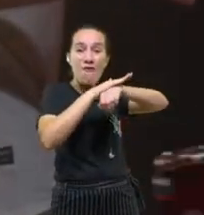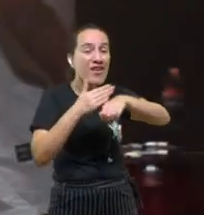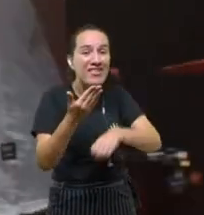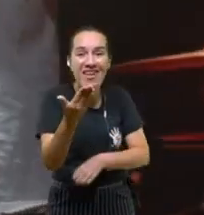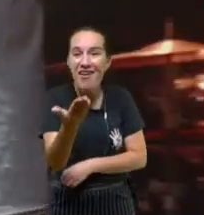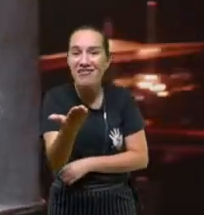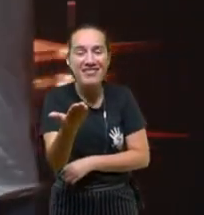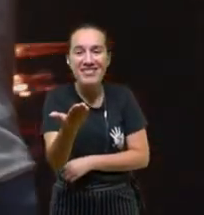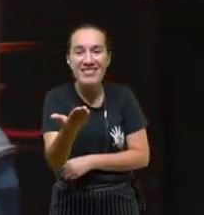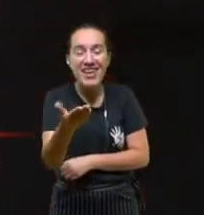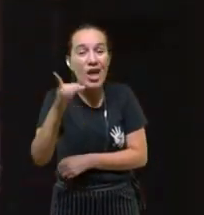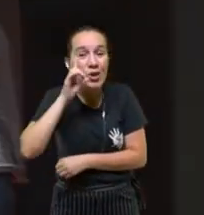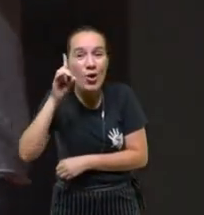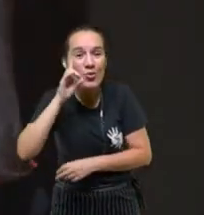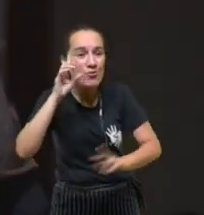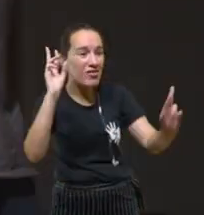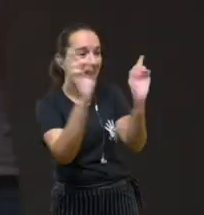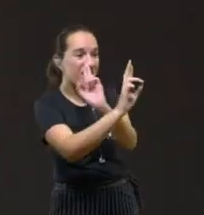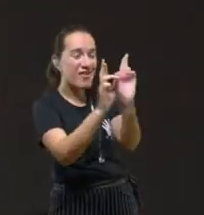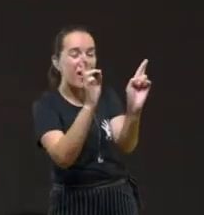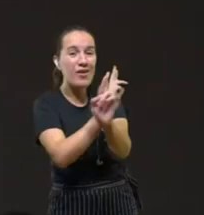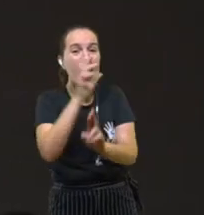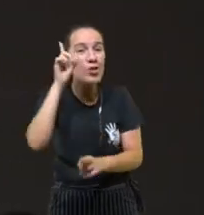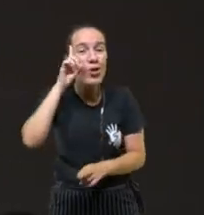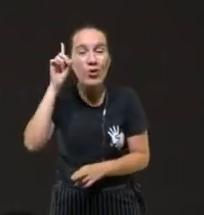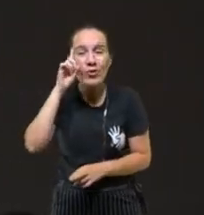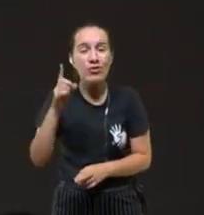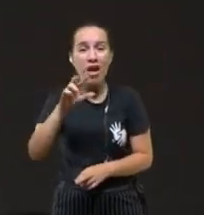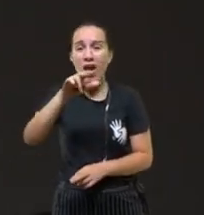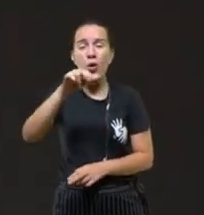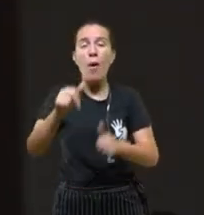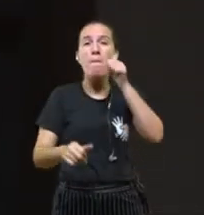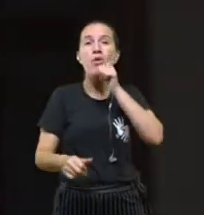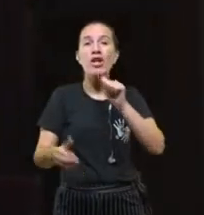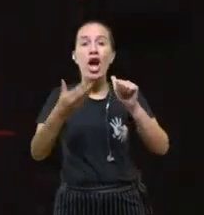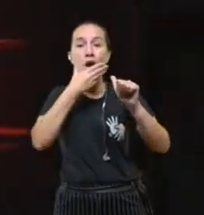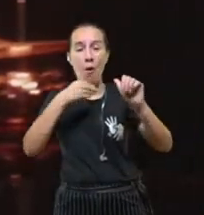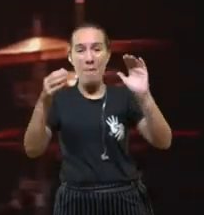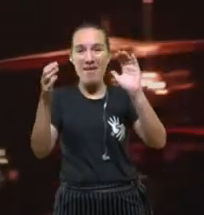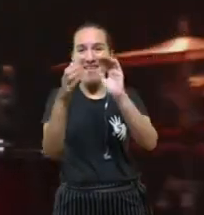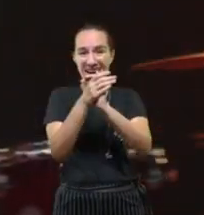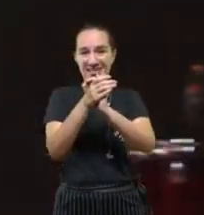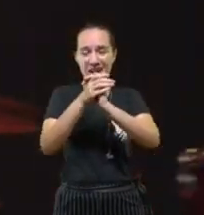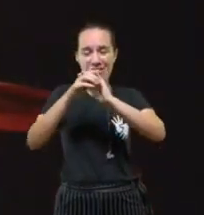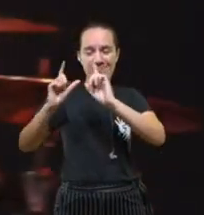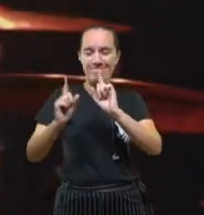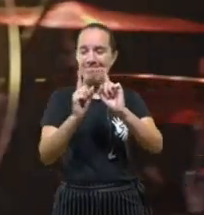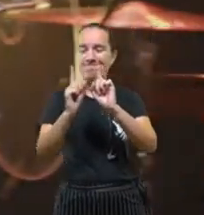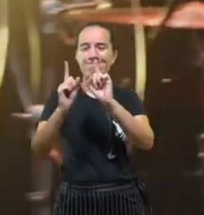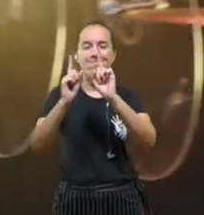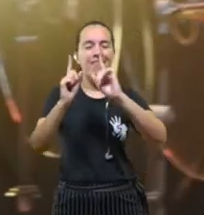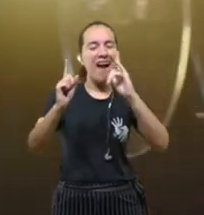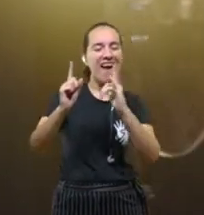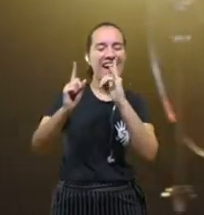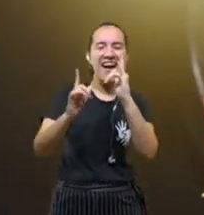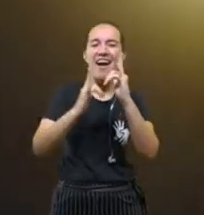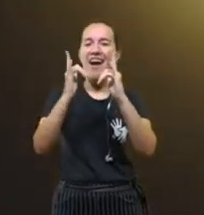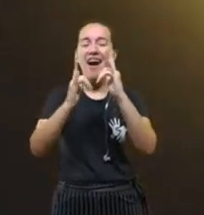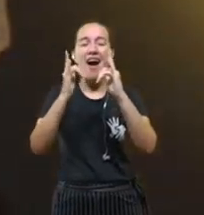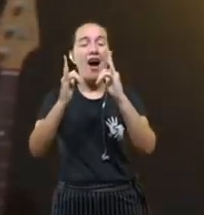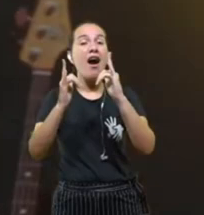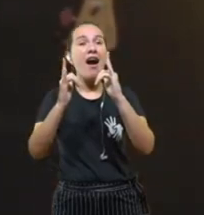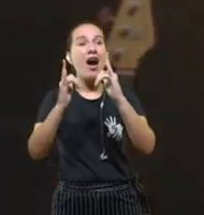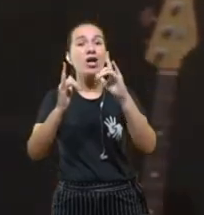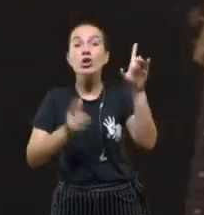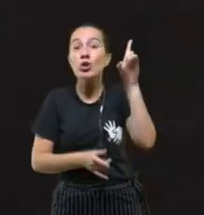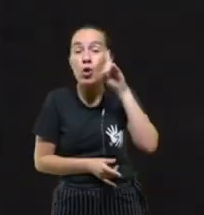dia. É como um casal que se ama. Sabe, o marido vai viajando